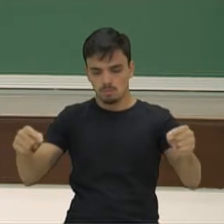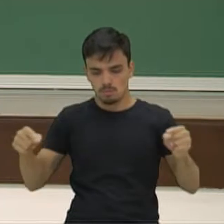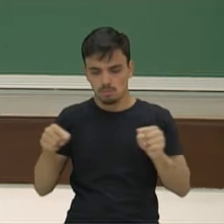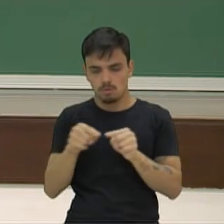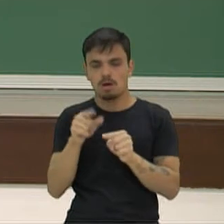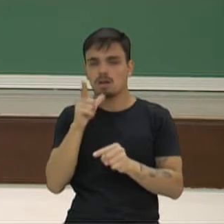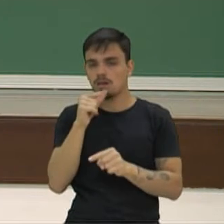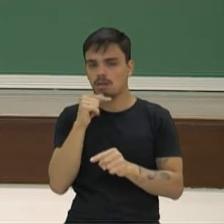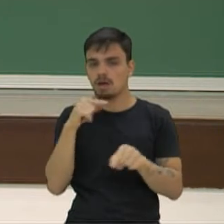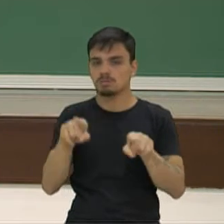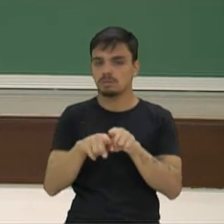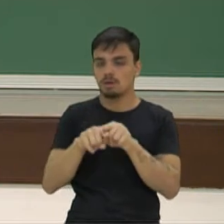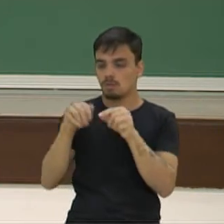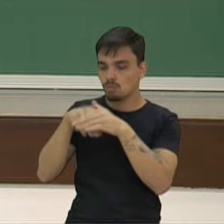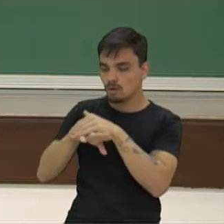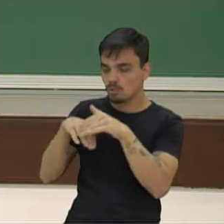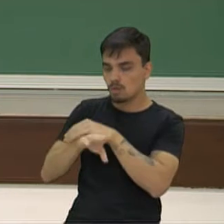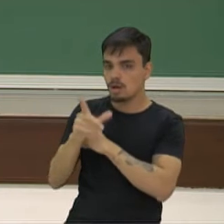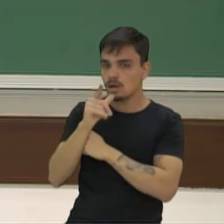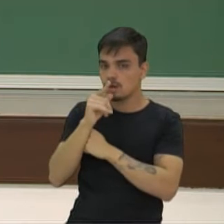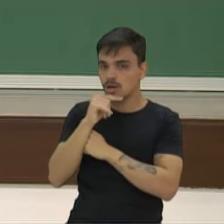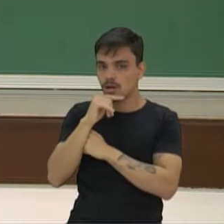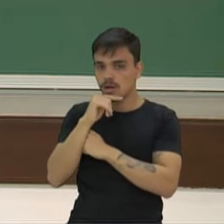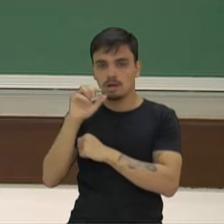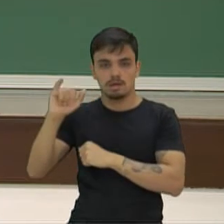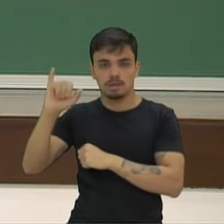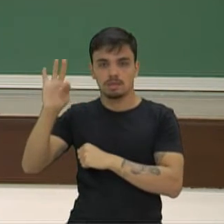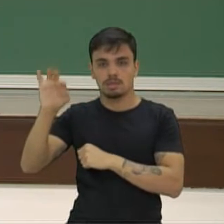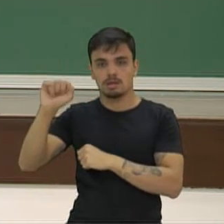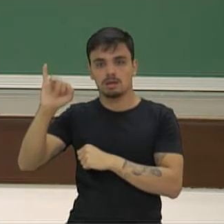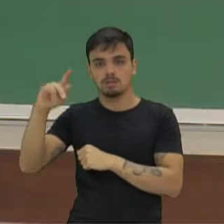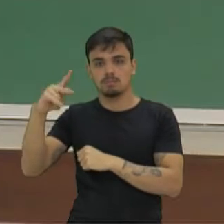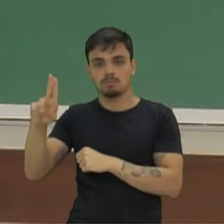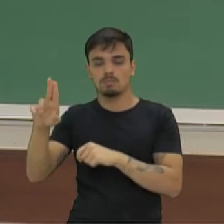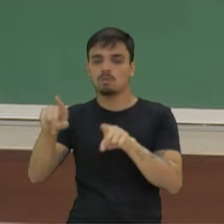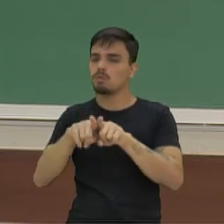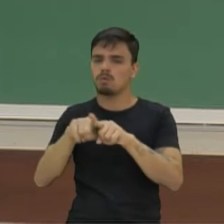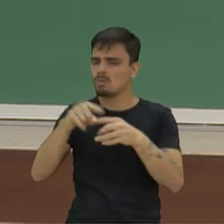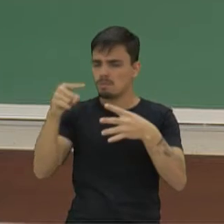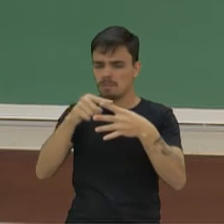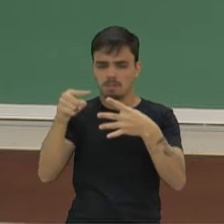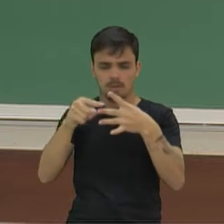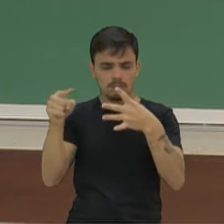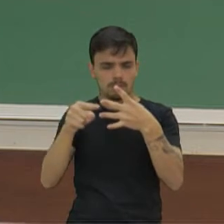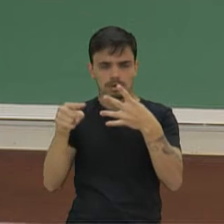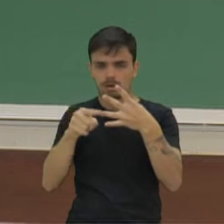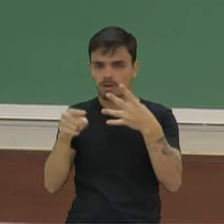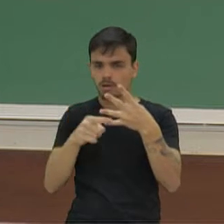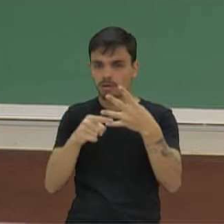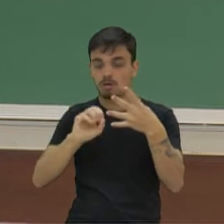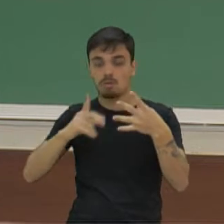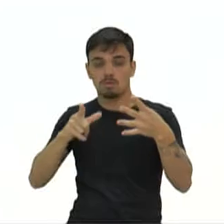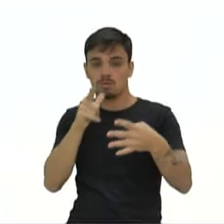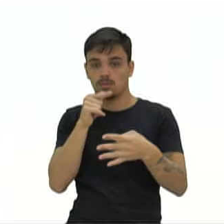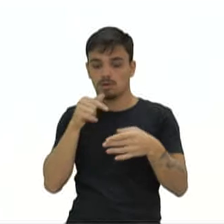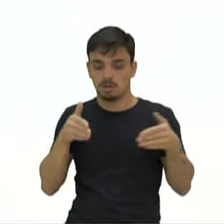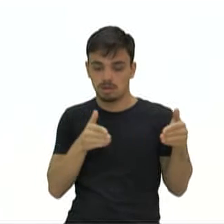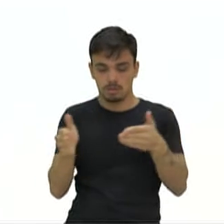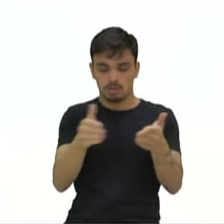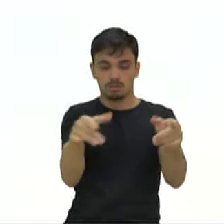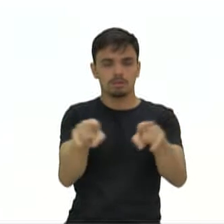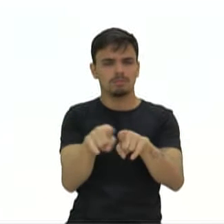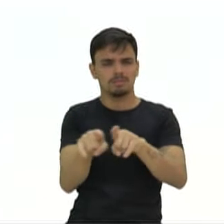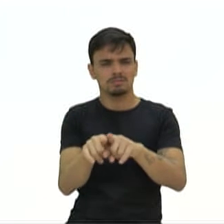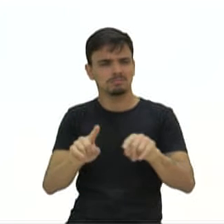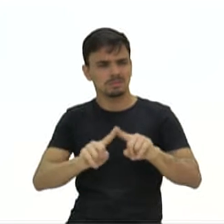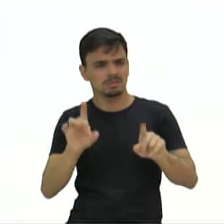ou reservatórios, por exemplo, o reservatório de Itaipu, o reservatório de Segredo, ou está nos rios. Poxa, mas